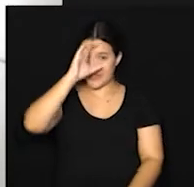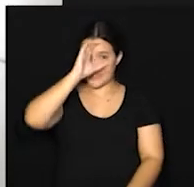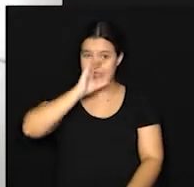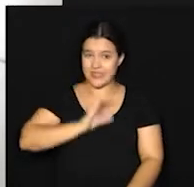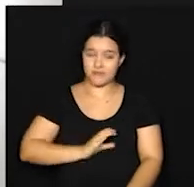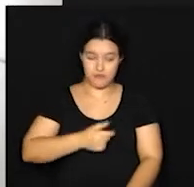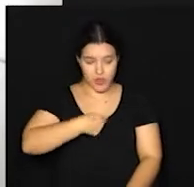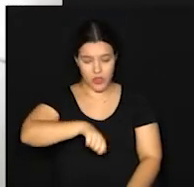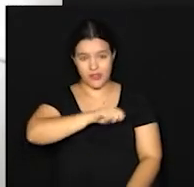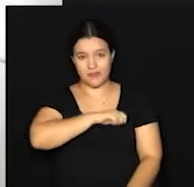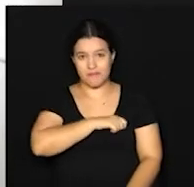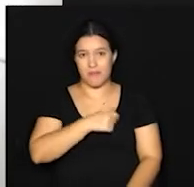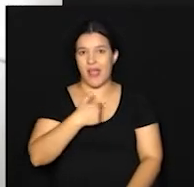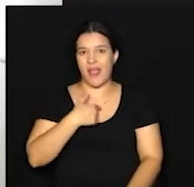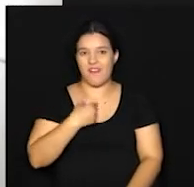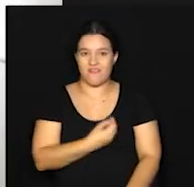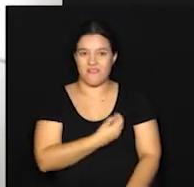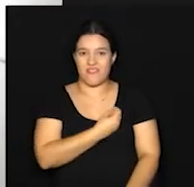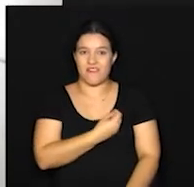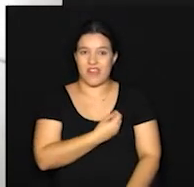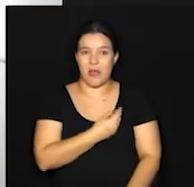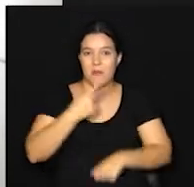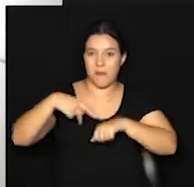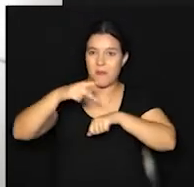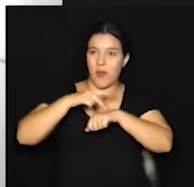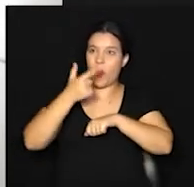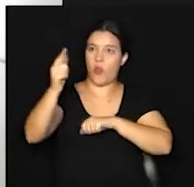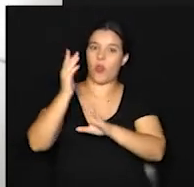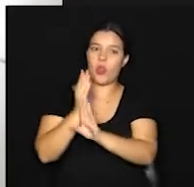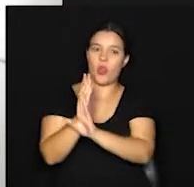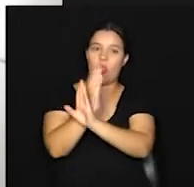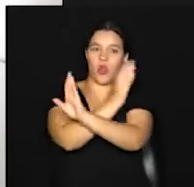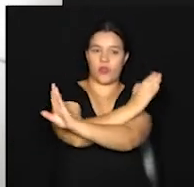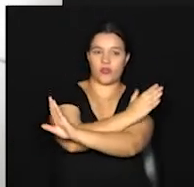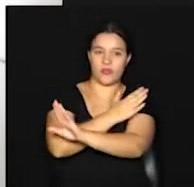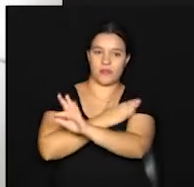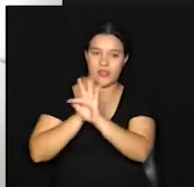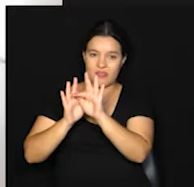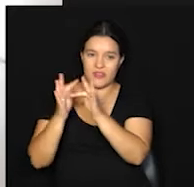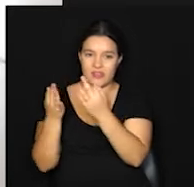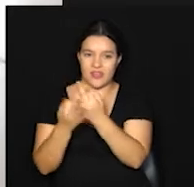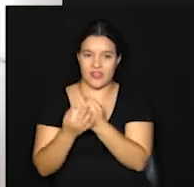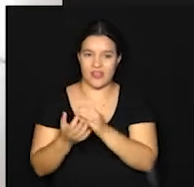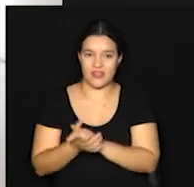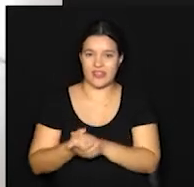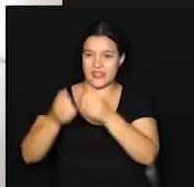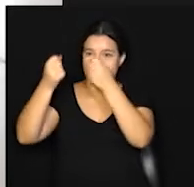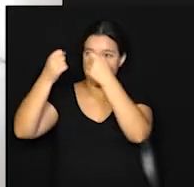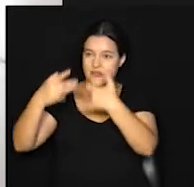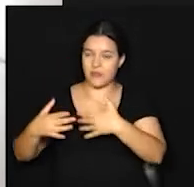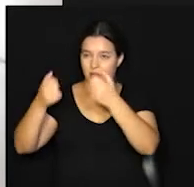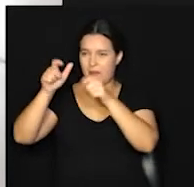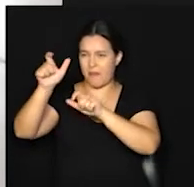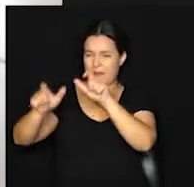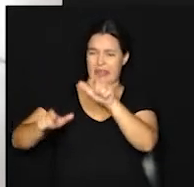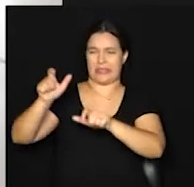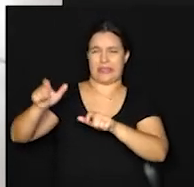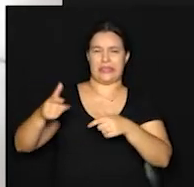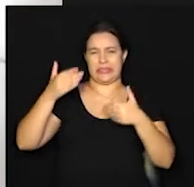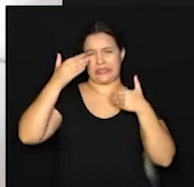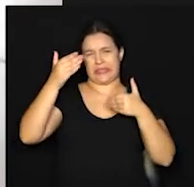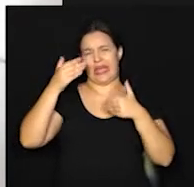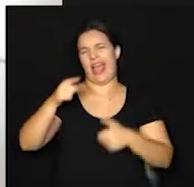outro país, longe da minha família, e era difícil porque eu explicava para as pessoas o que acontecia dentro da minha casa, as pessoas achavam que eu